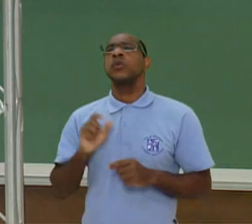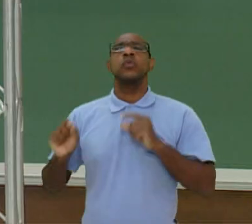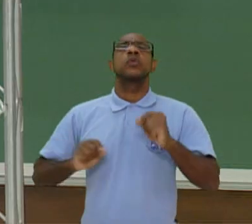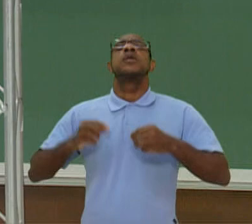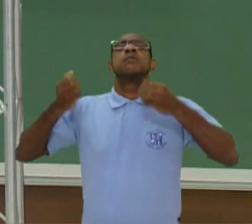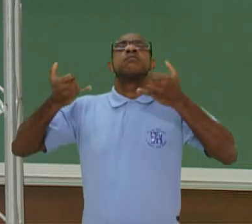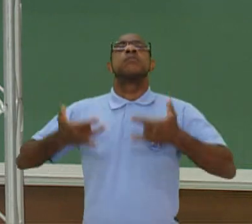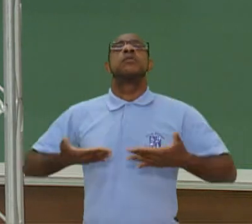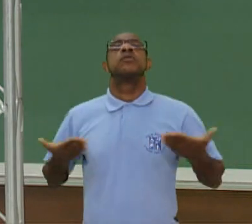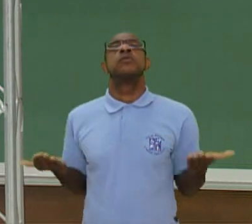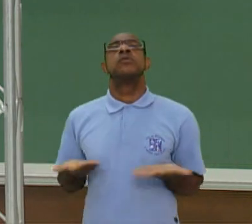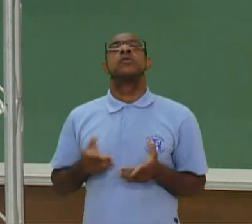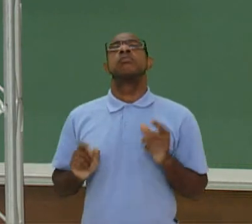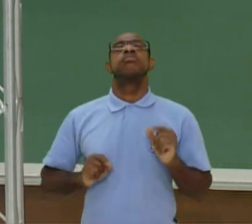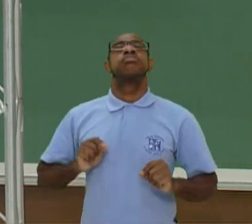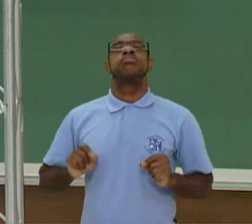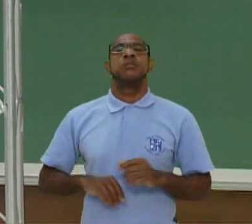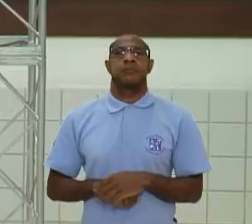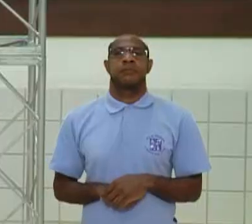na aula de hoje?